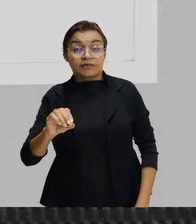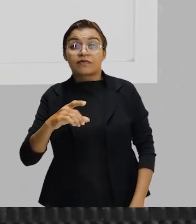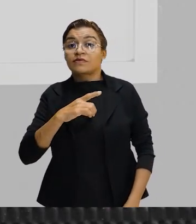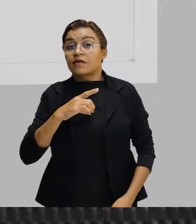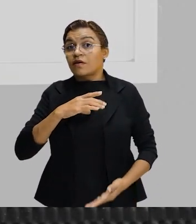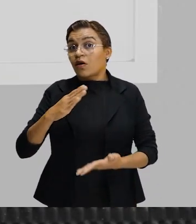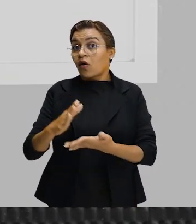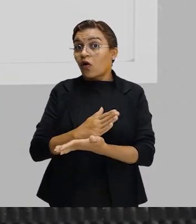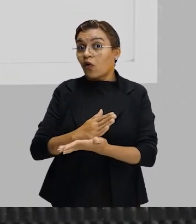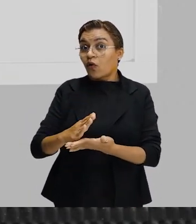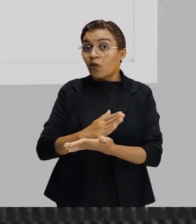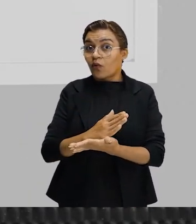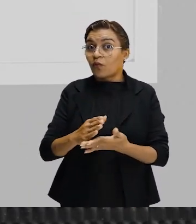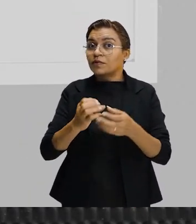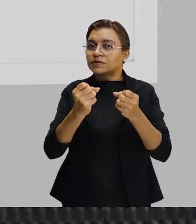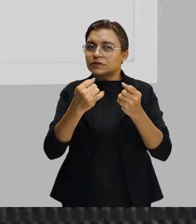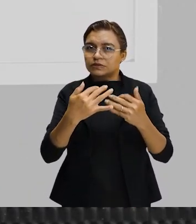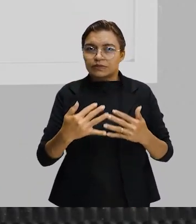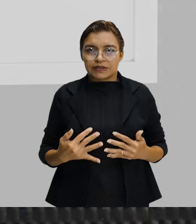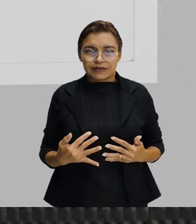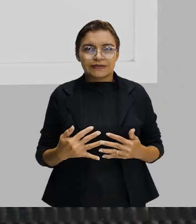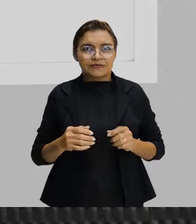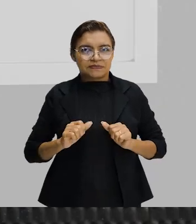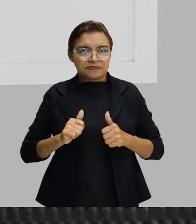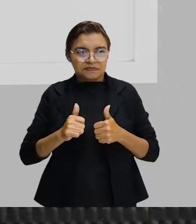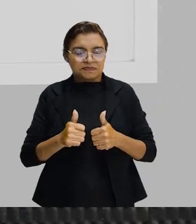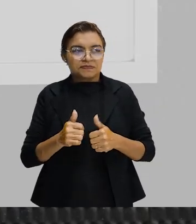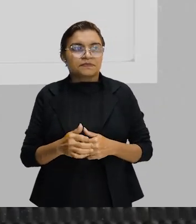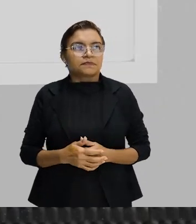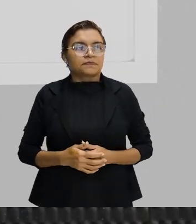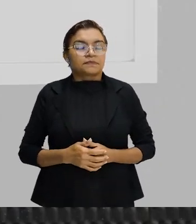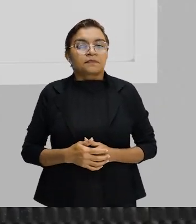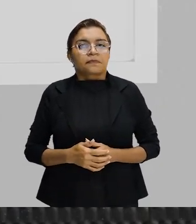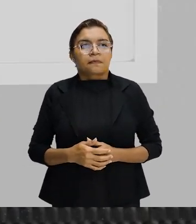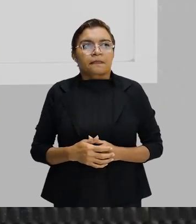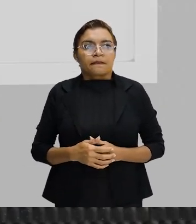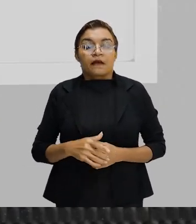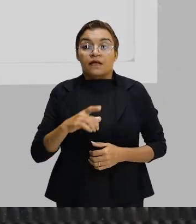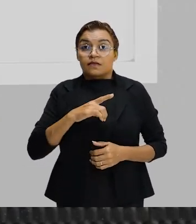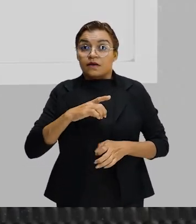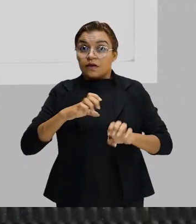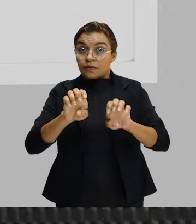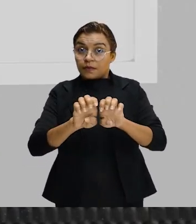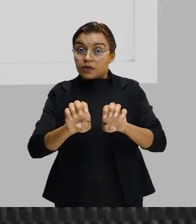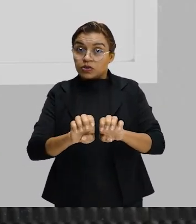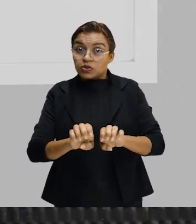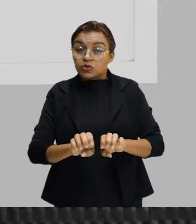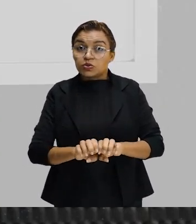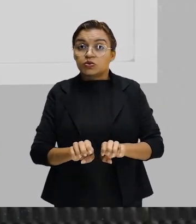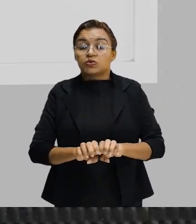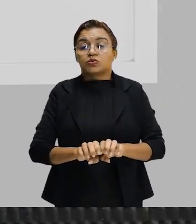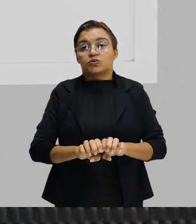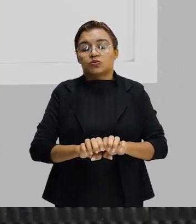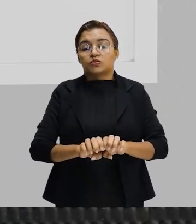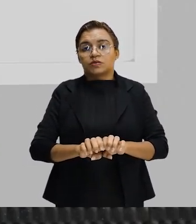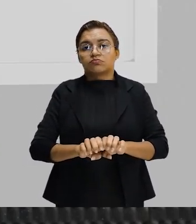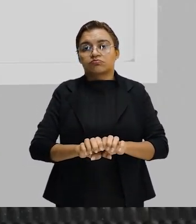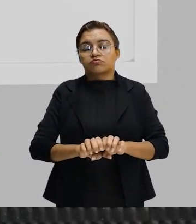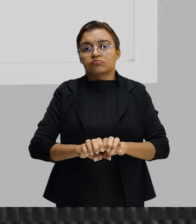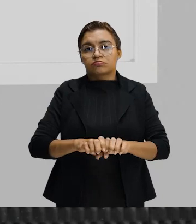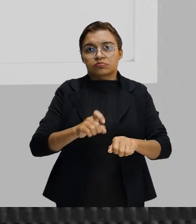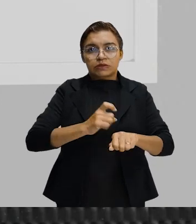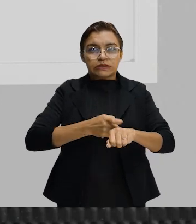nossas ponderações quanto ao material. Tá ok? Mas o sólido ele tem essa estrutura cristalina em que, na maioria